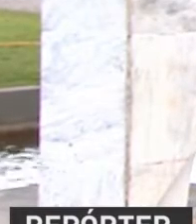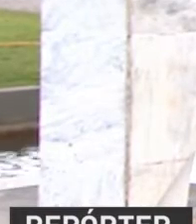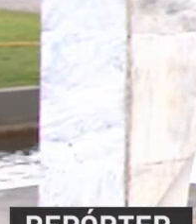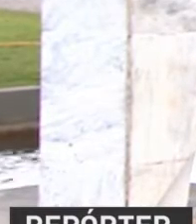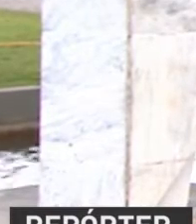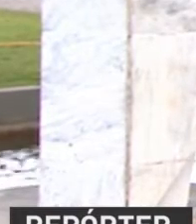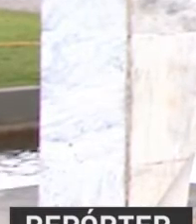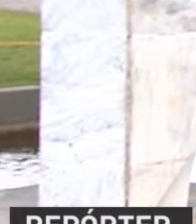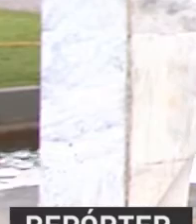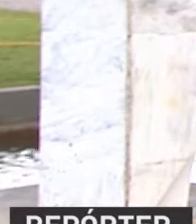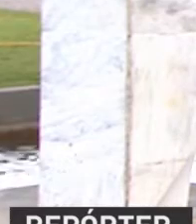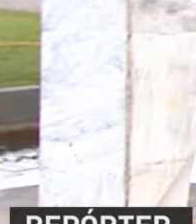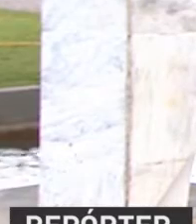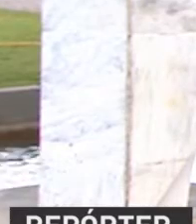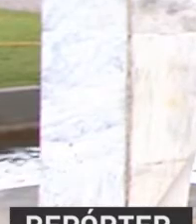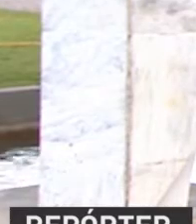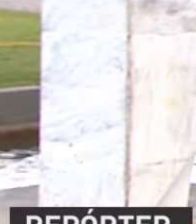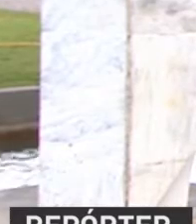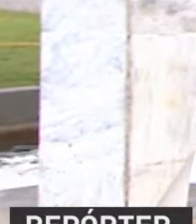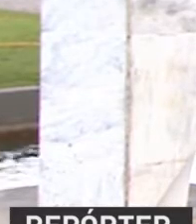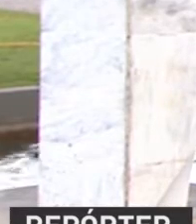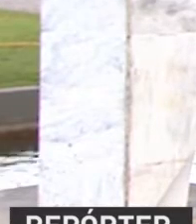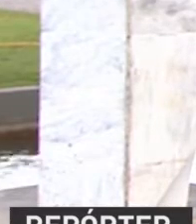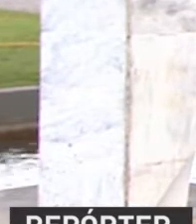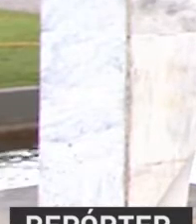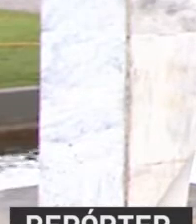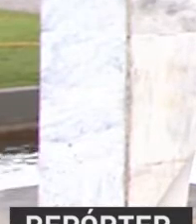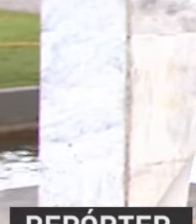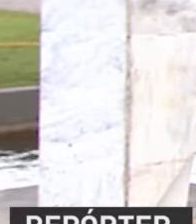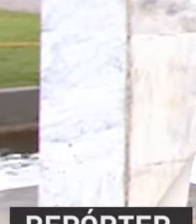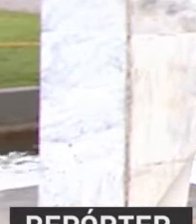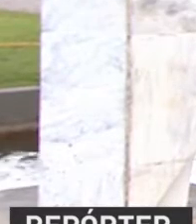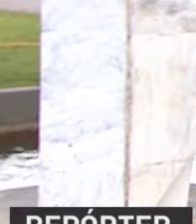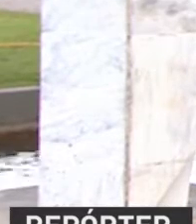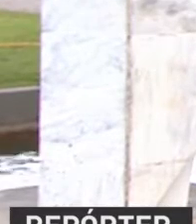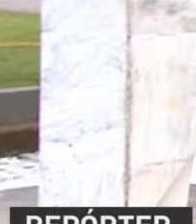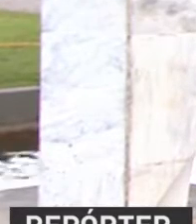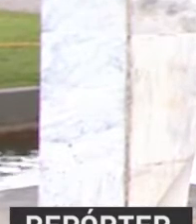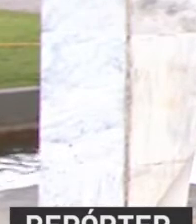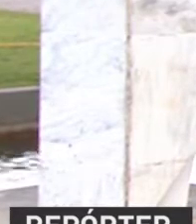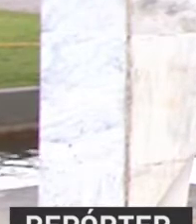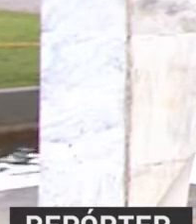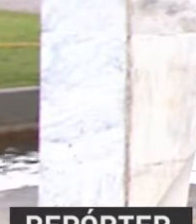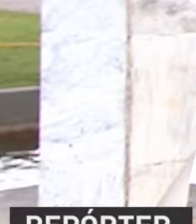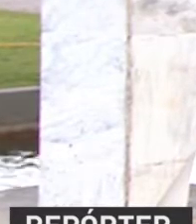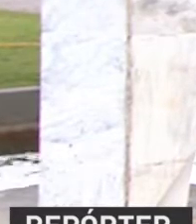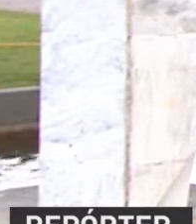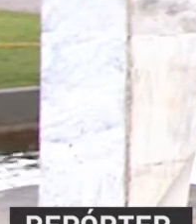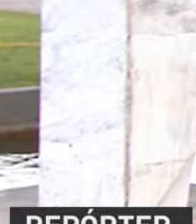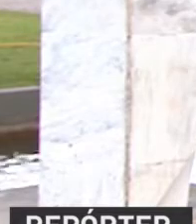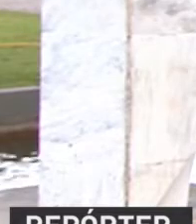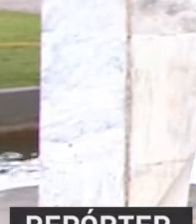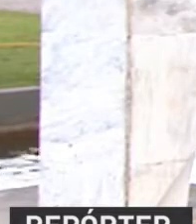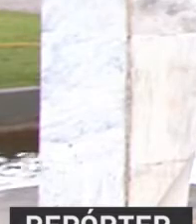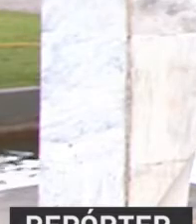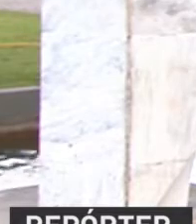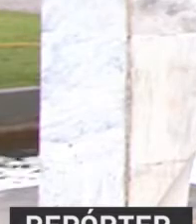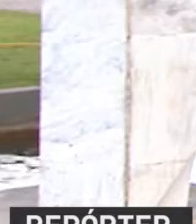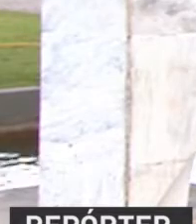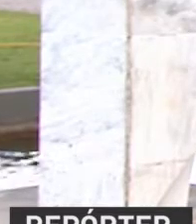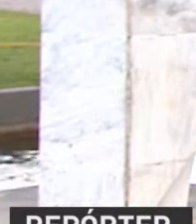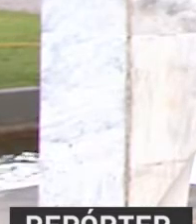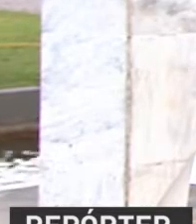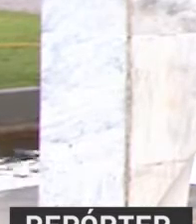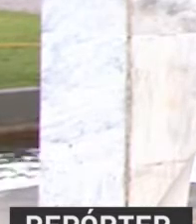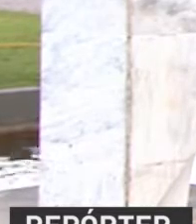as Forças Armadas são a única representação do Estado. Esse desenvolvimento mencionado pelo presidente em exercício Michel Temer, ele disse que é